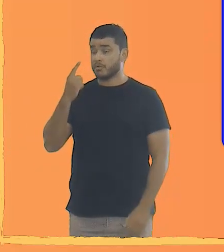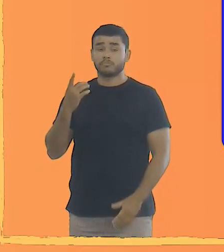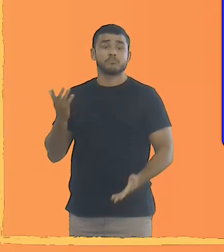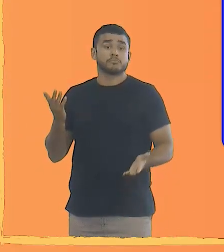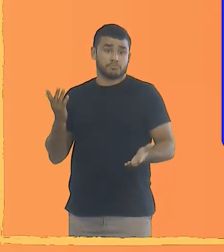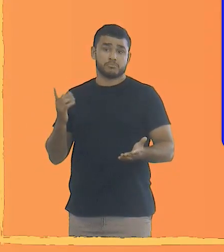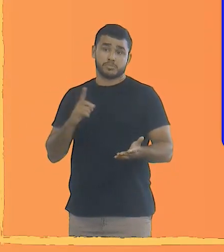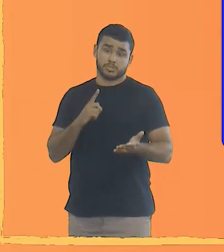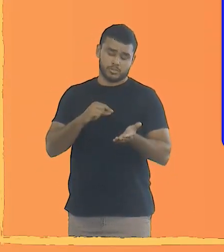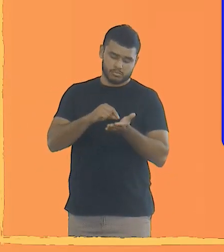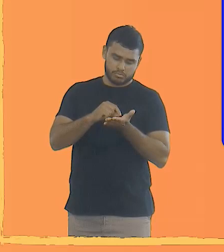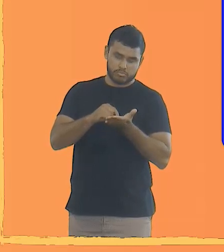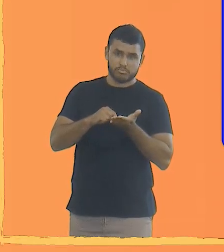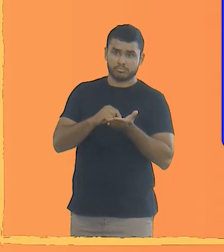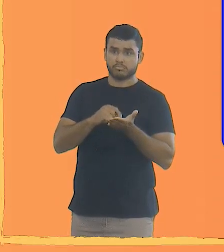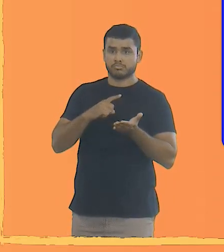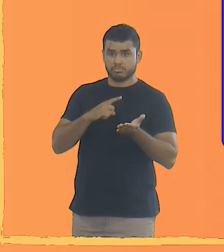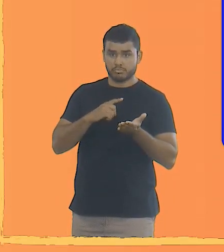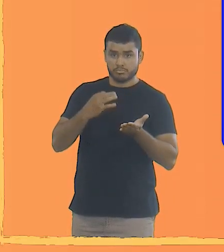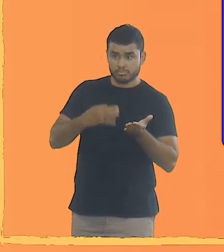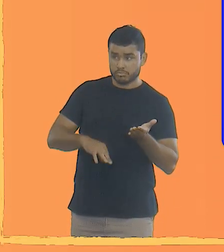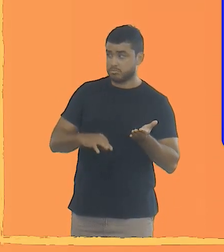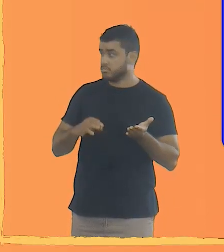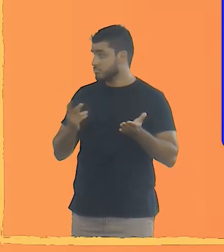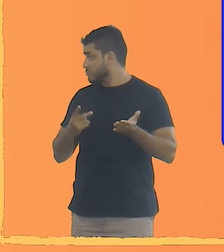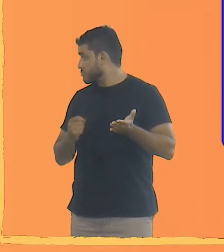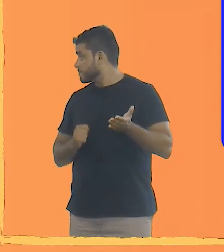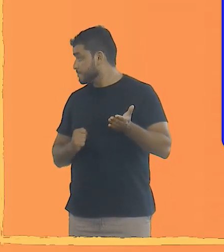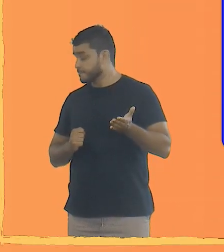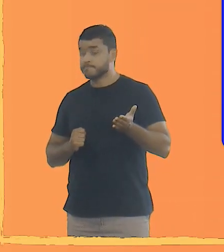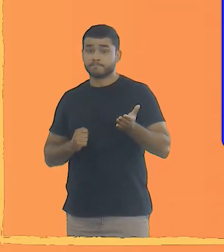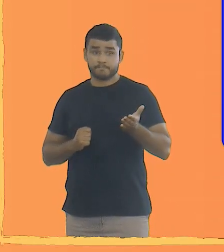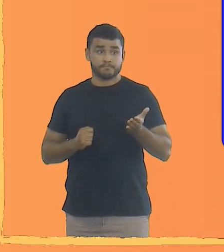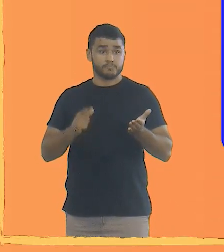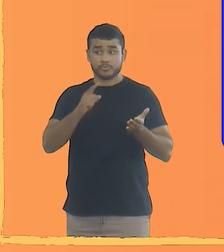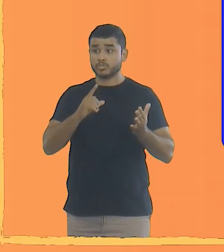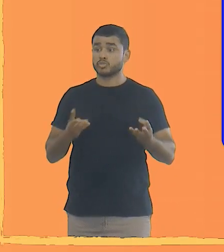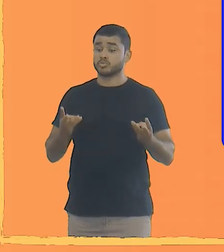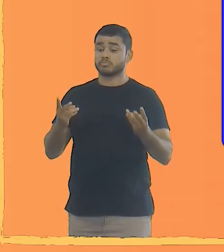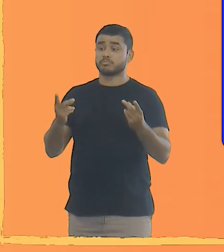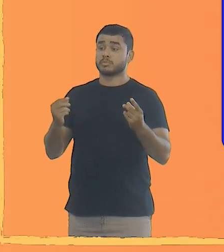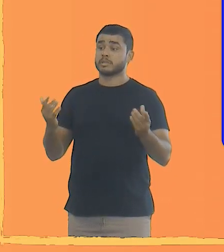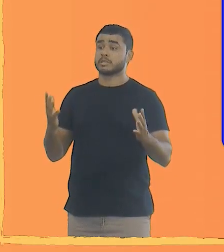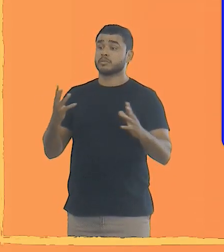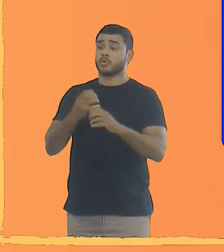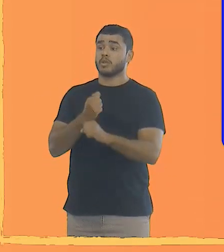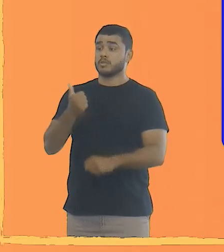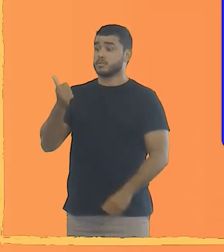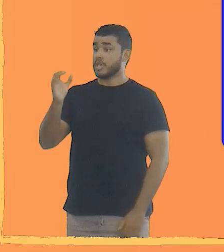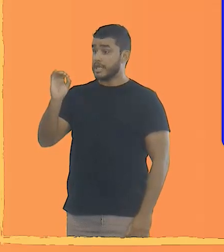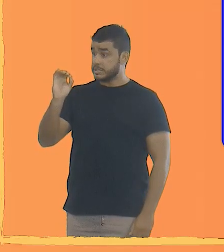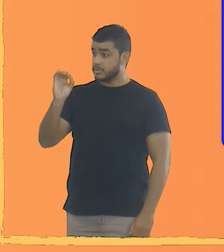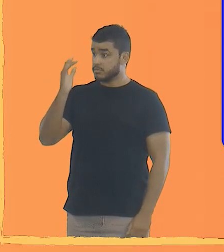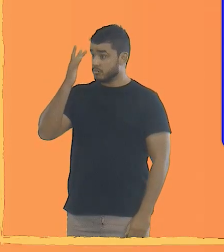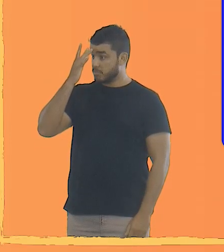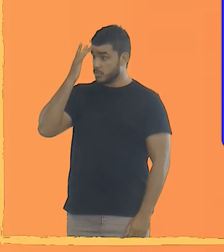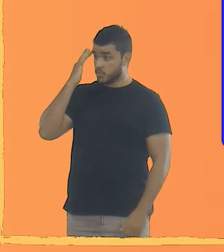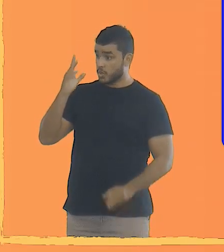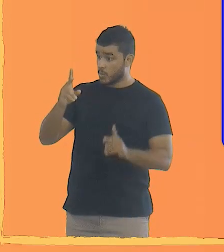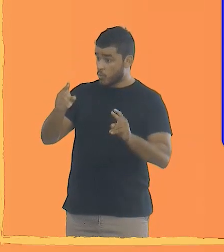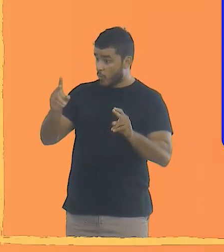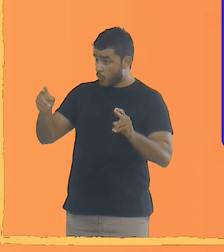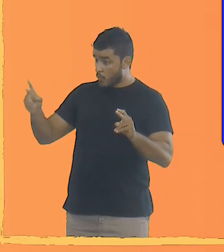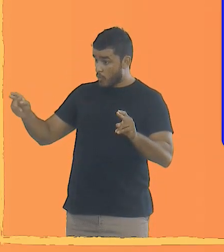você tem um cartão premiado ou não. Se eu tiver 10 pessoas com cartão premiado, então eu vou pegar o prêmio e vou dividir esse prêmio em 10